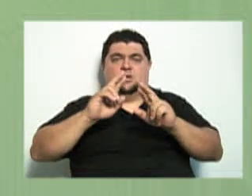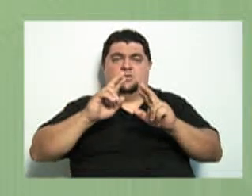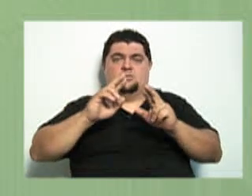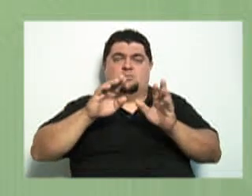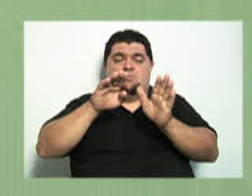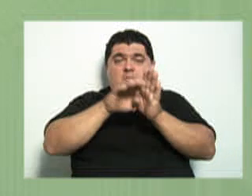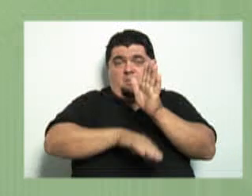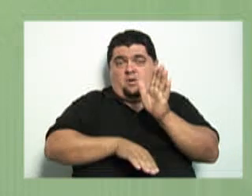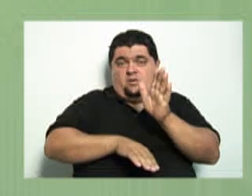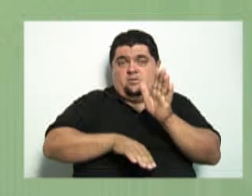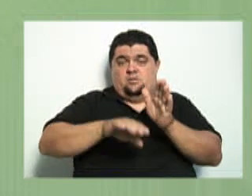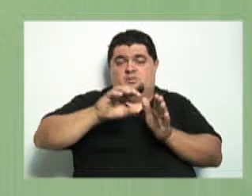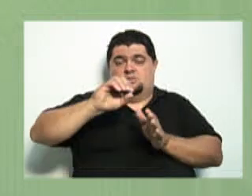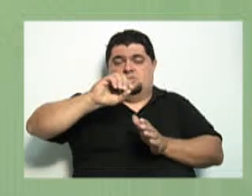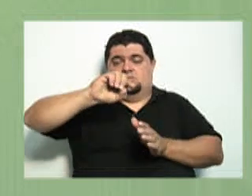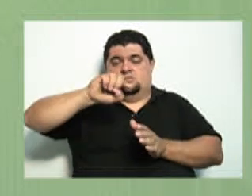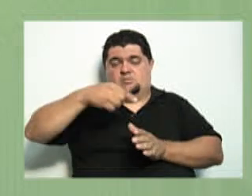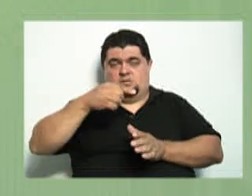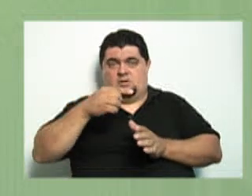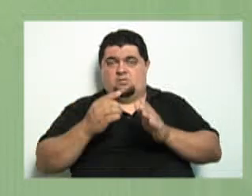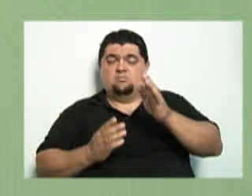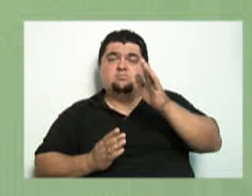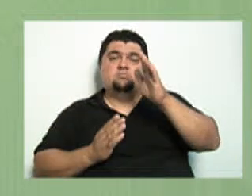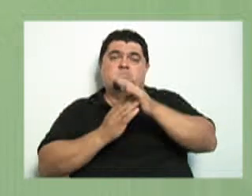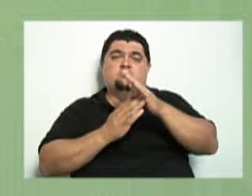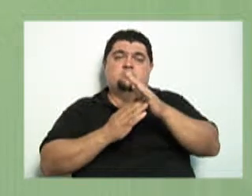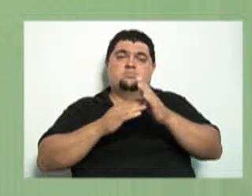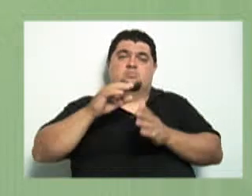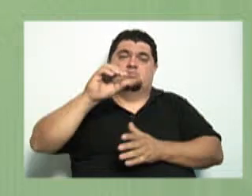entre 0 e